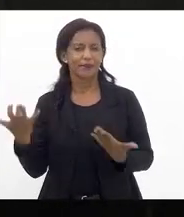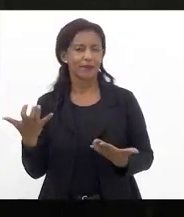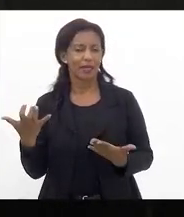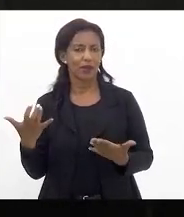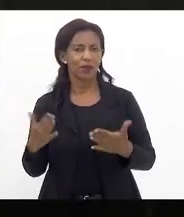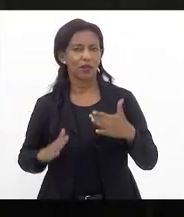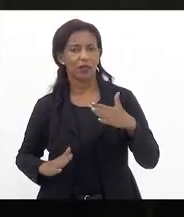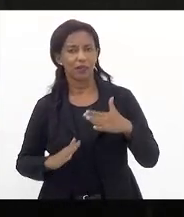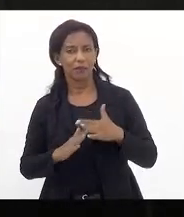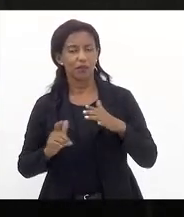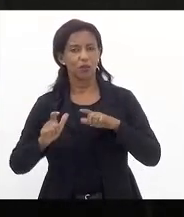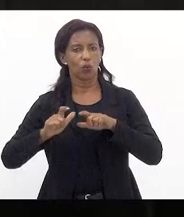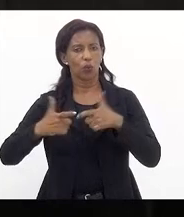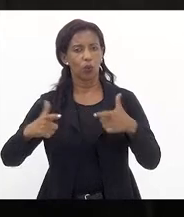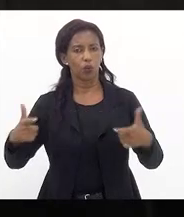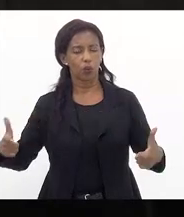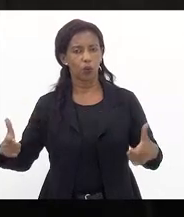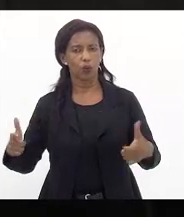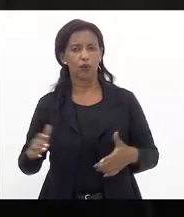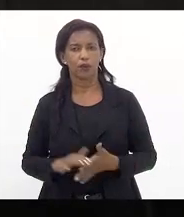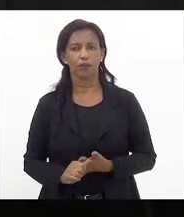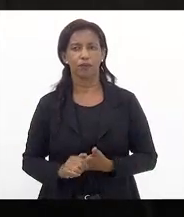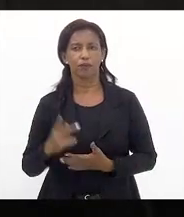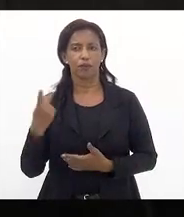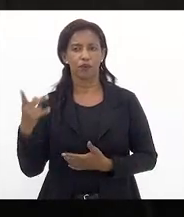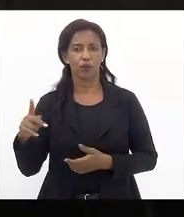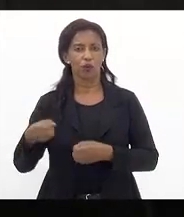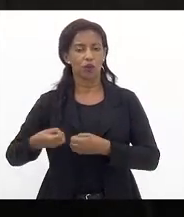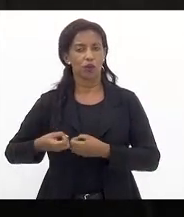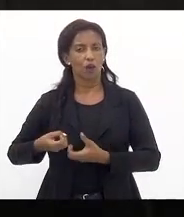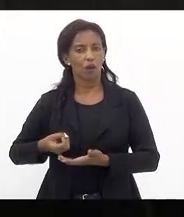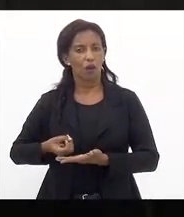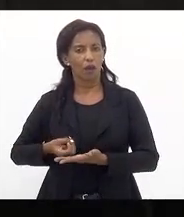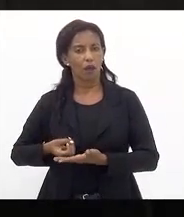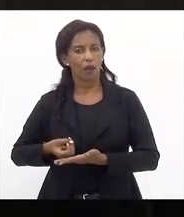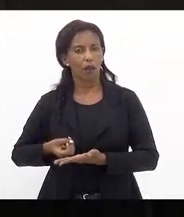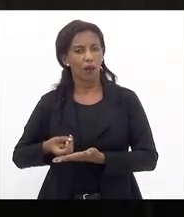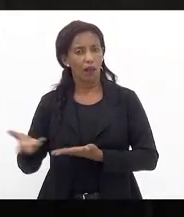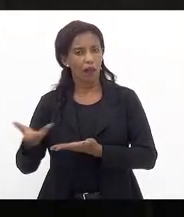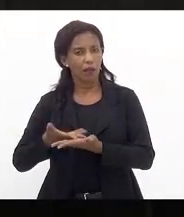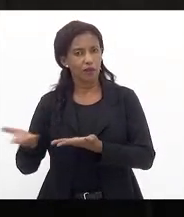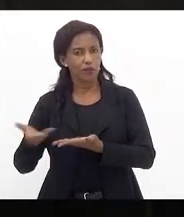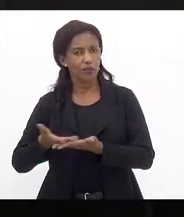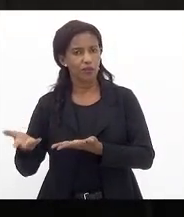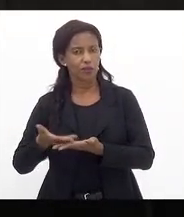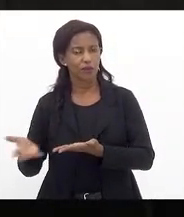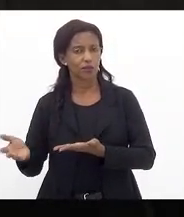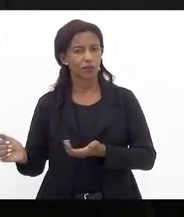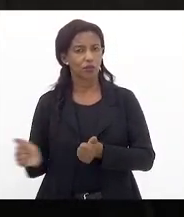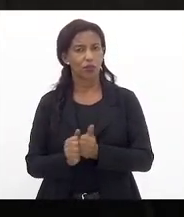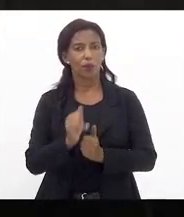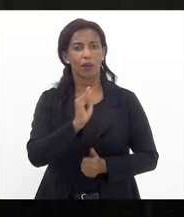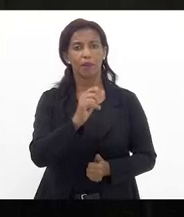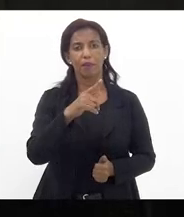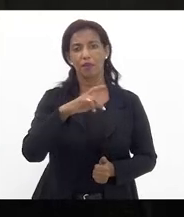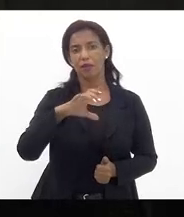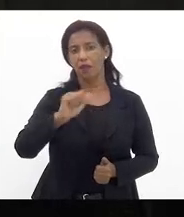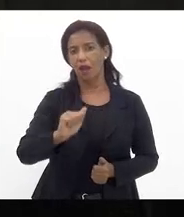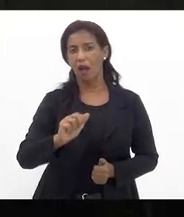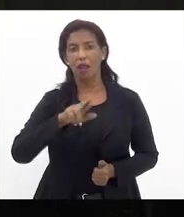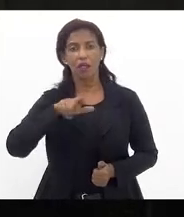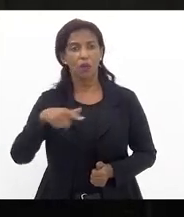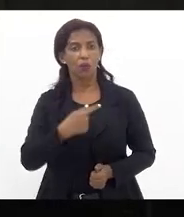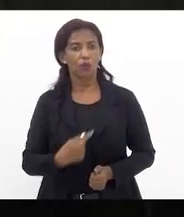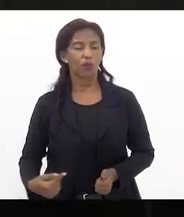tenham que limitar o crescimento das suas despesas à variação do IPCA. Isso não é uma decisão do